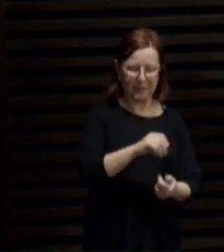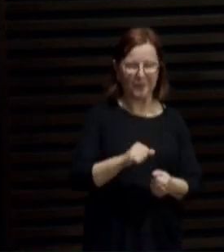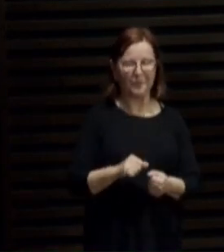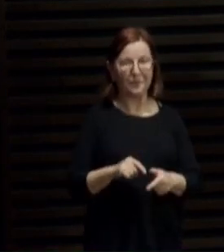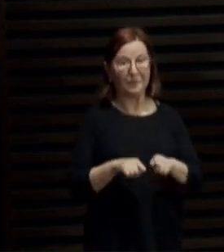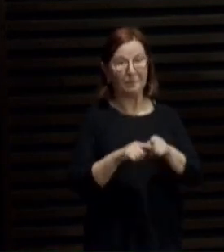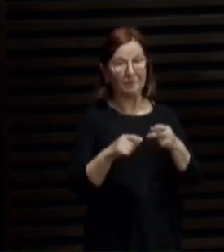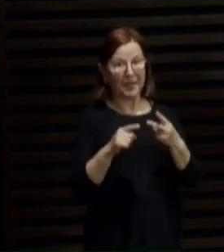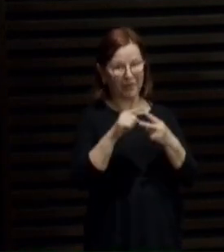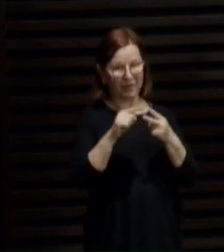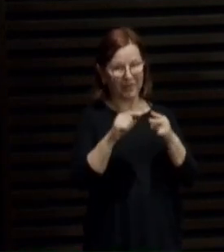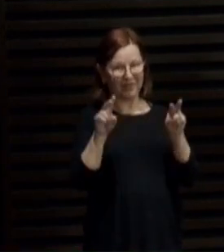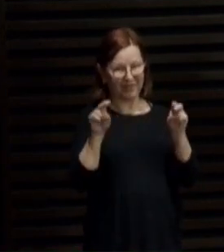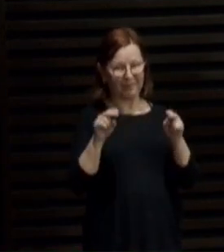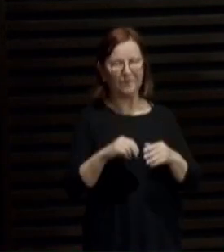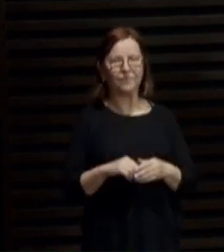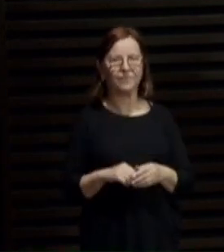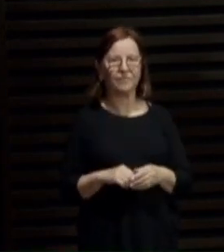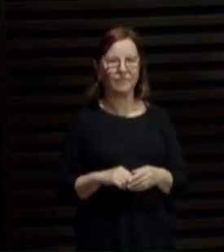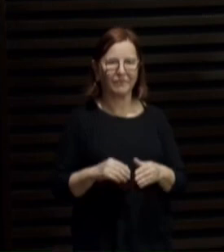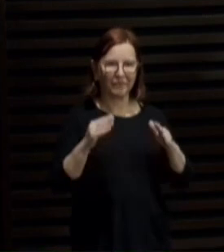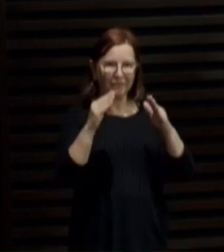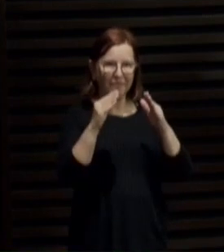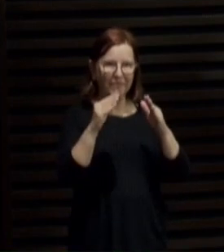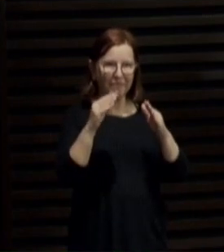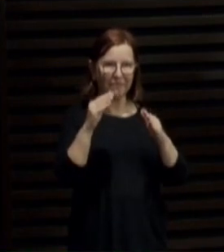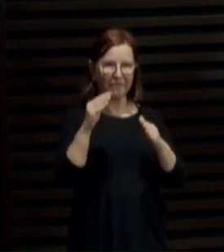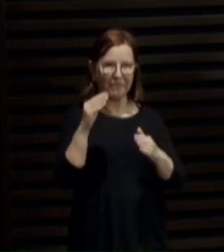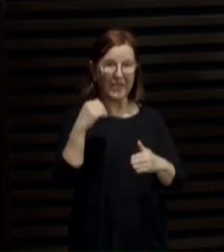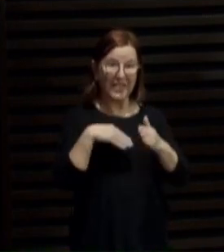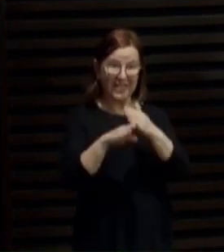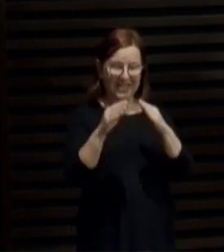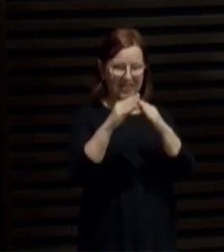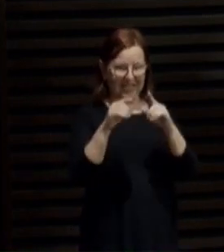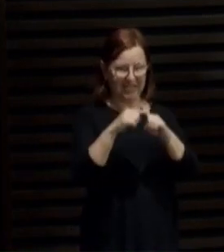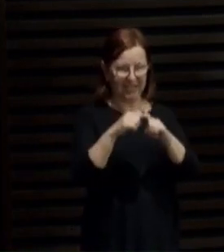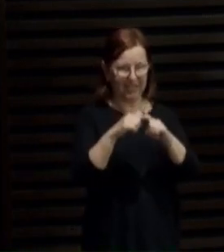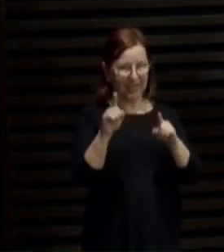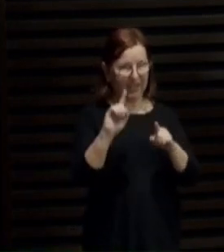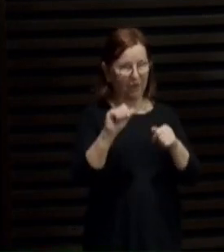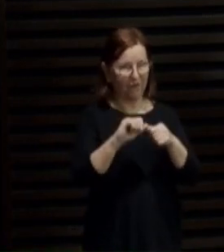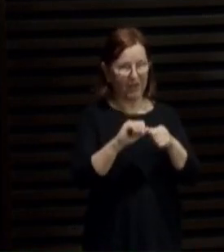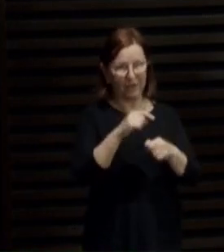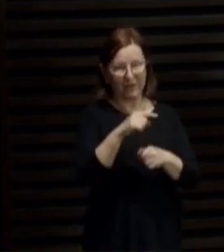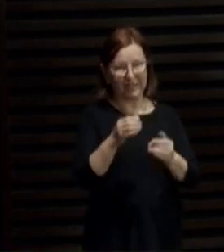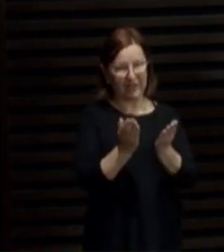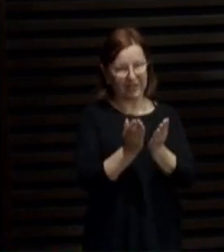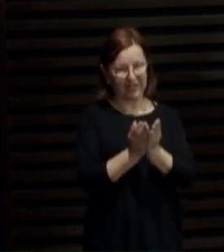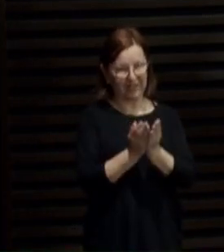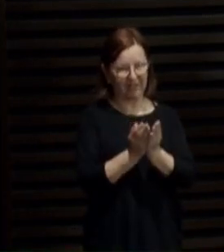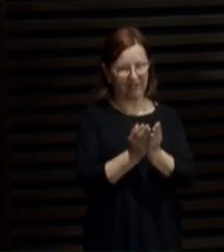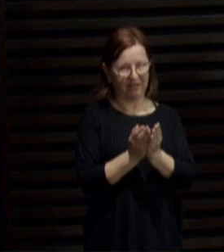aqui. Ir à igreja não faz de você um cristão, assim como ir à